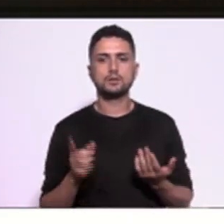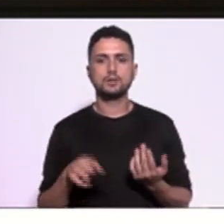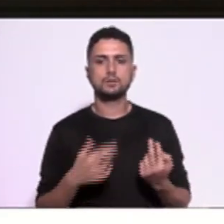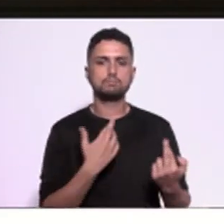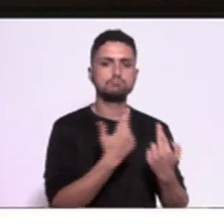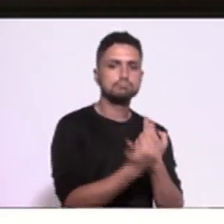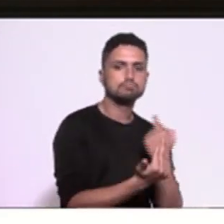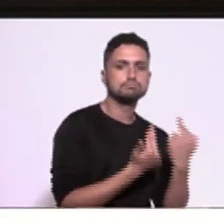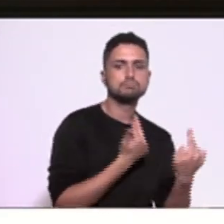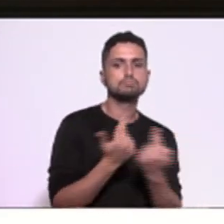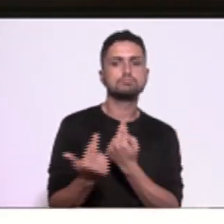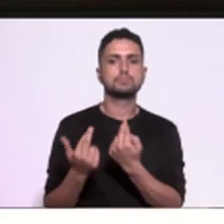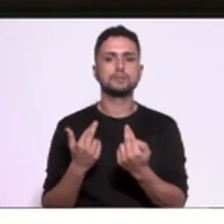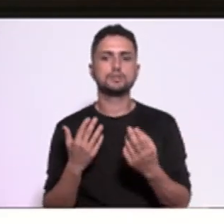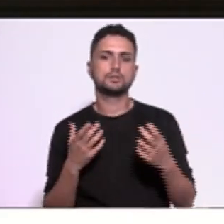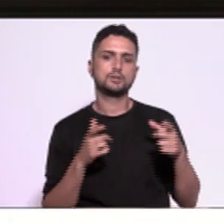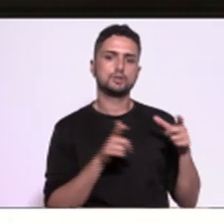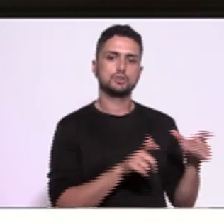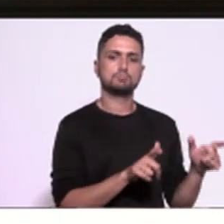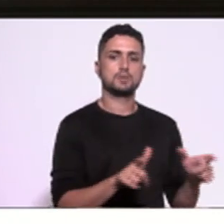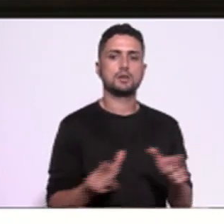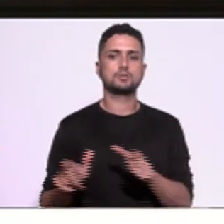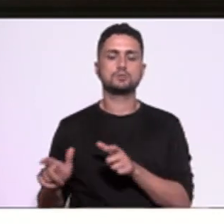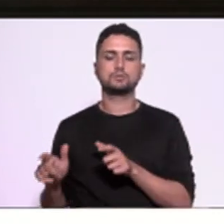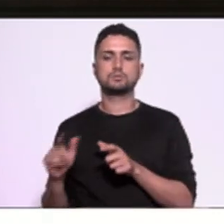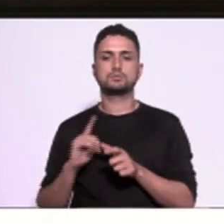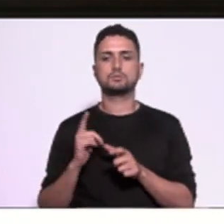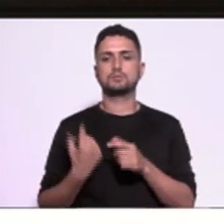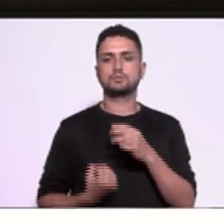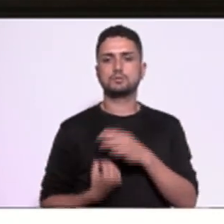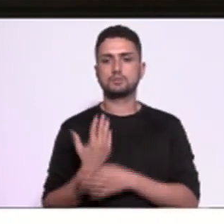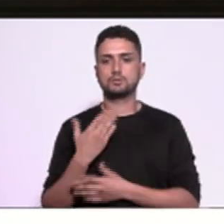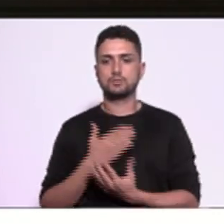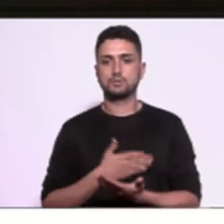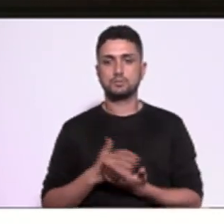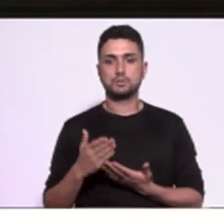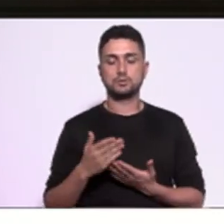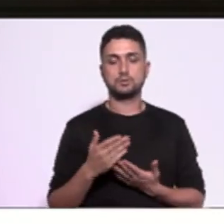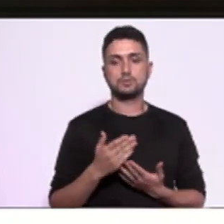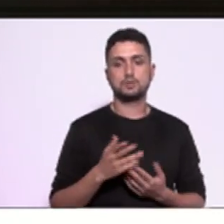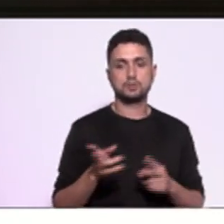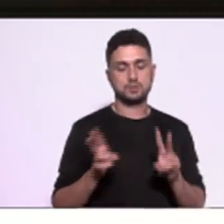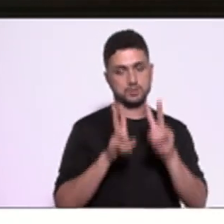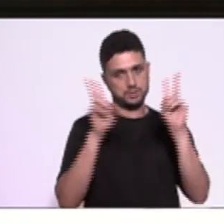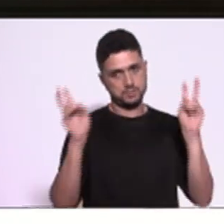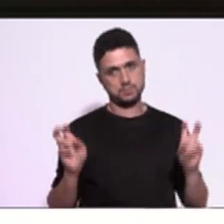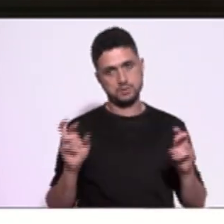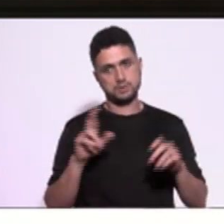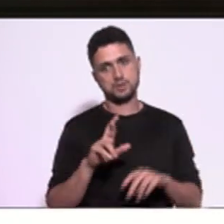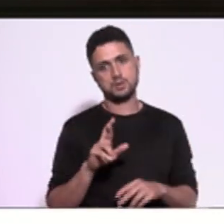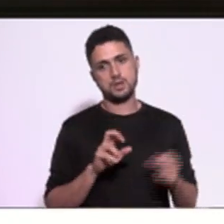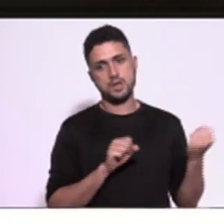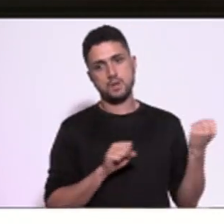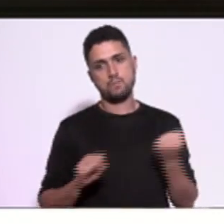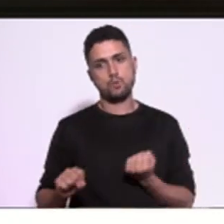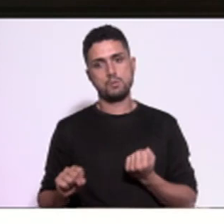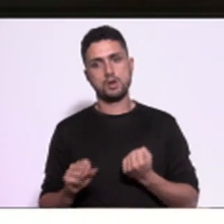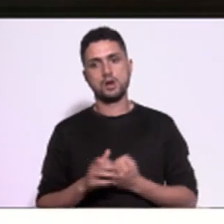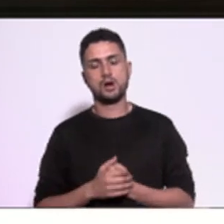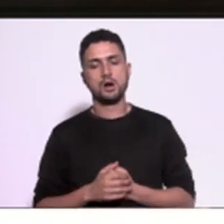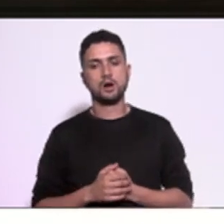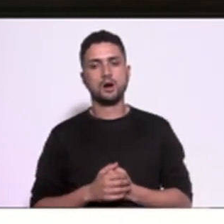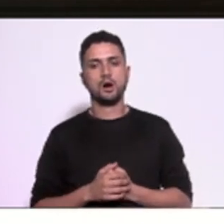entre estes espaços que tinham por natureza uma conexão com a temática republicana. Após esta